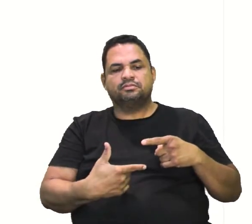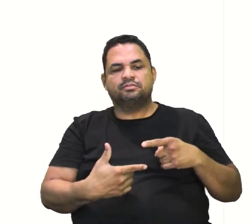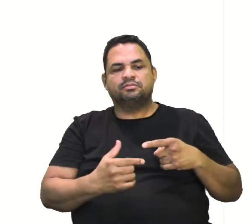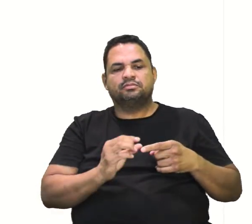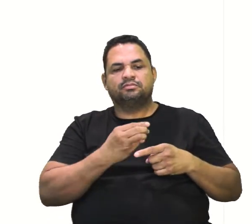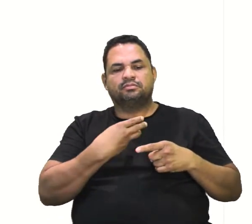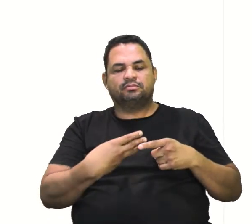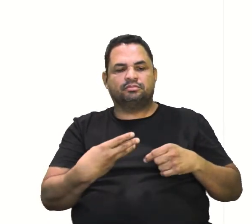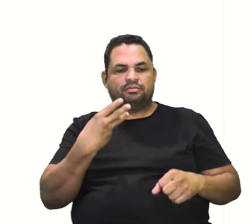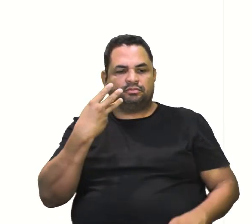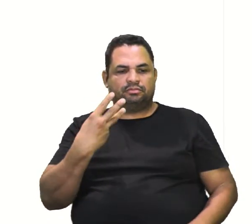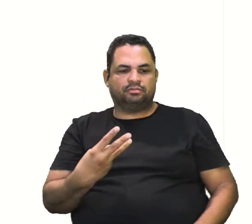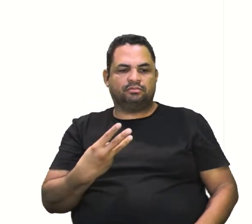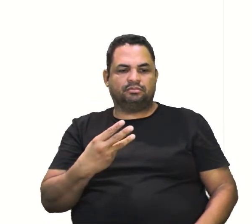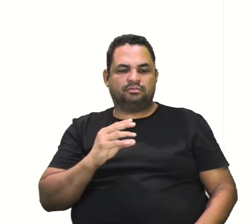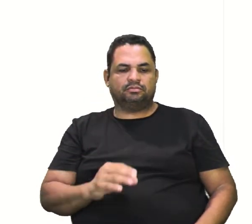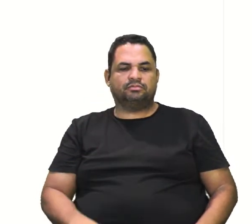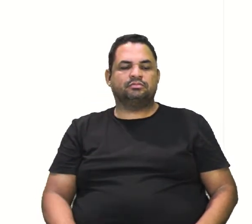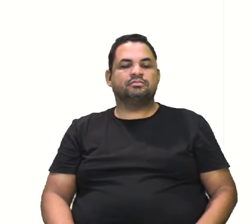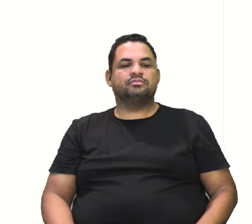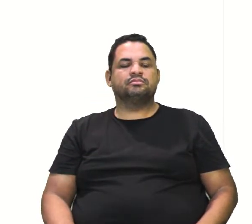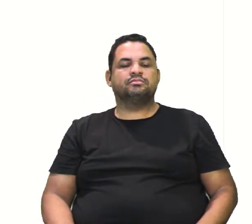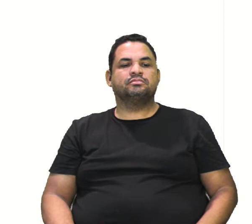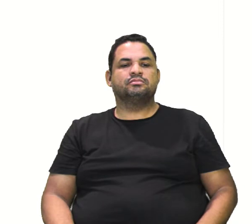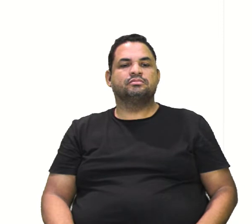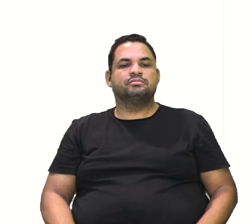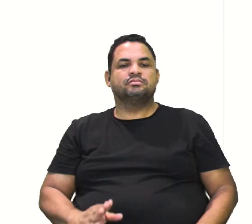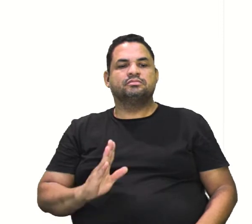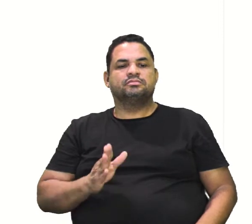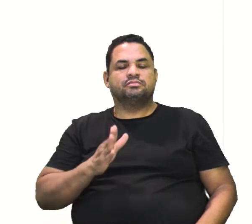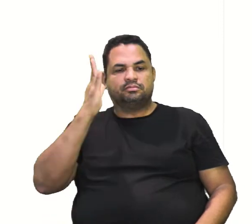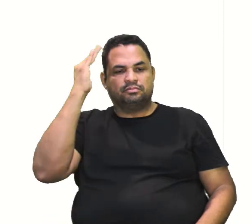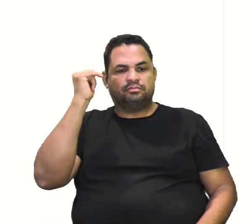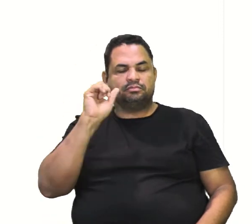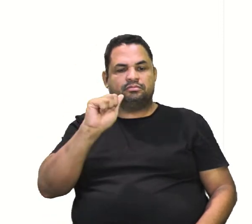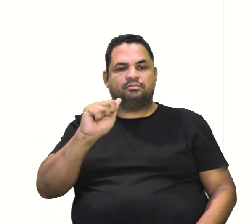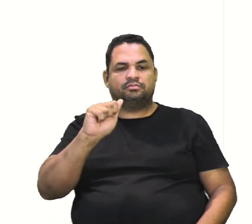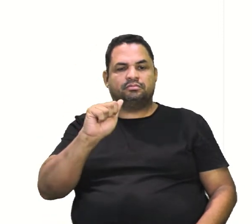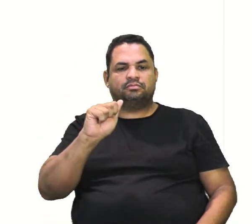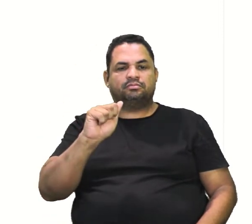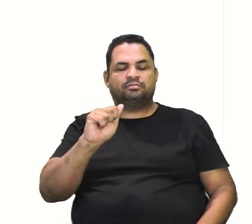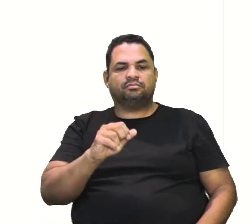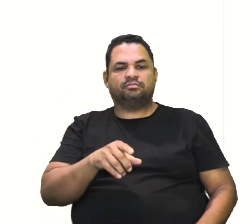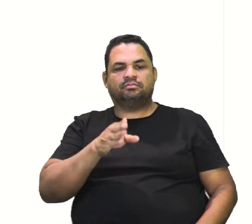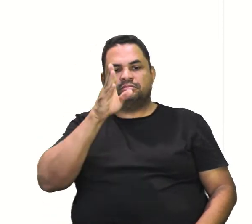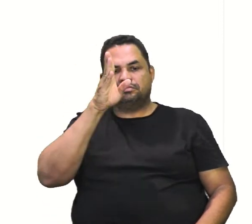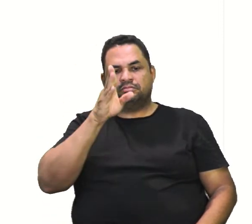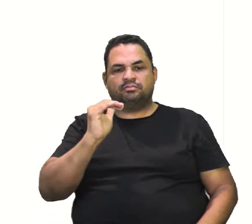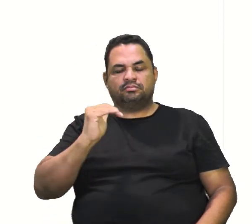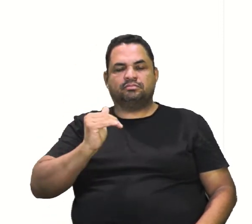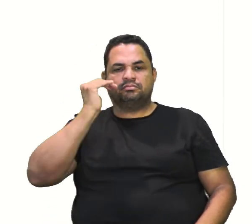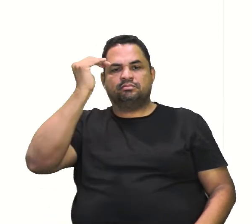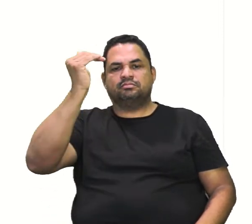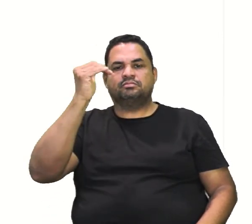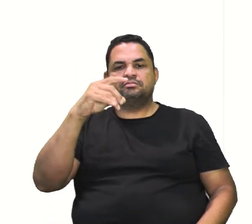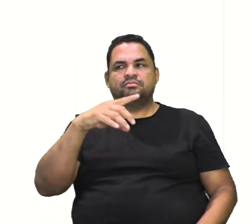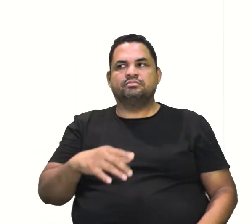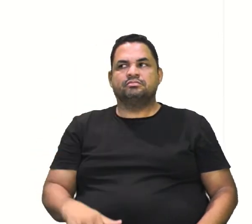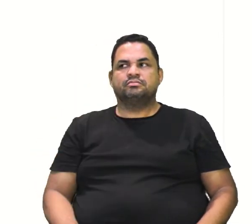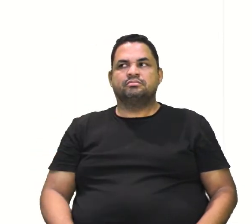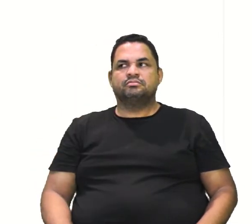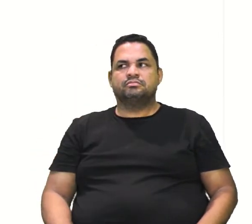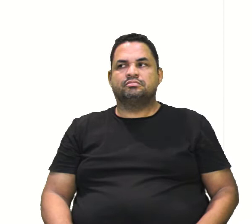C é 3, né? Outra coisa, a gente já sabe que esse A é o nosso eixo maior. Né?